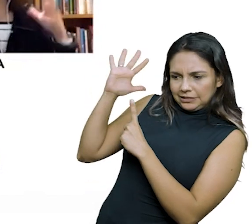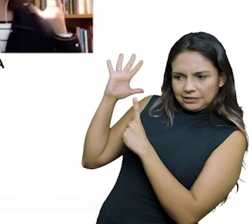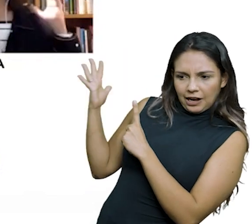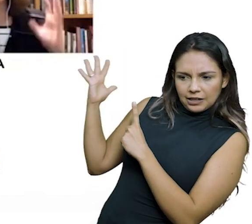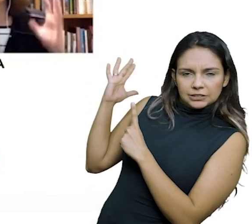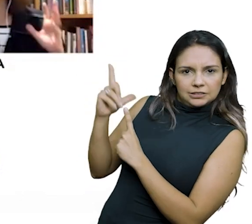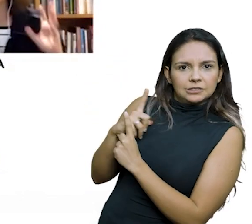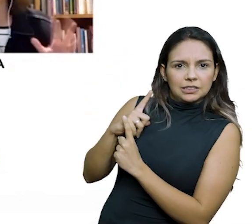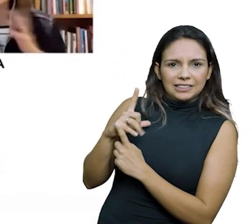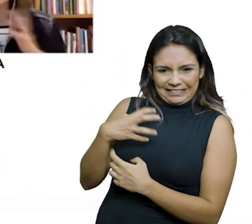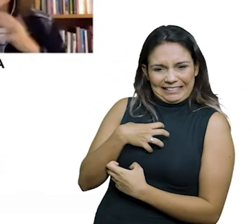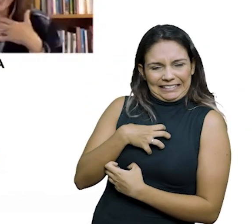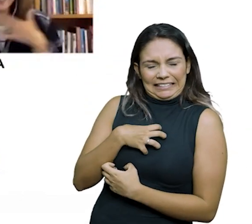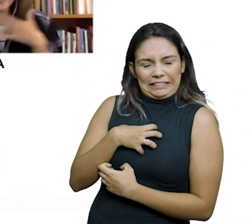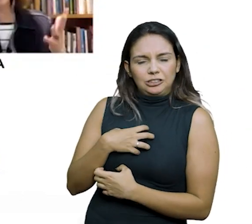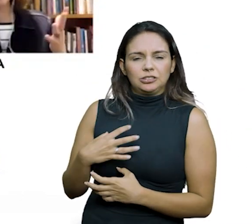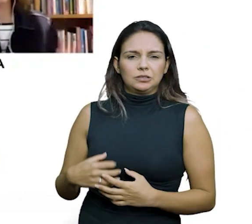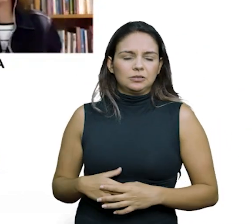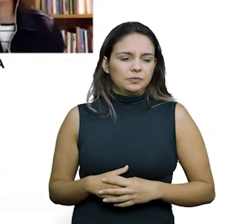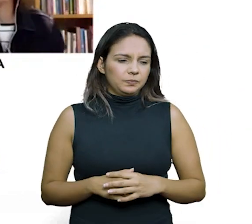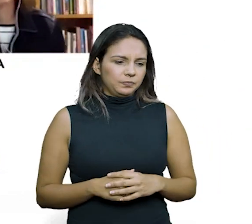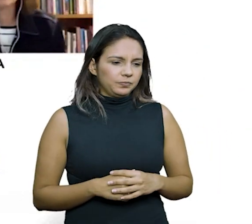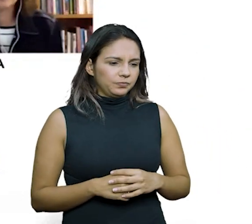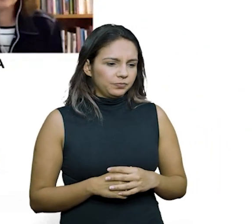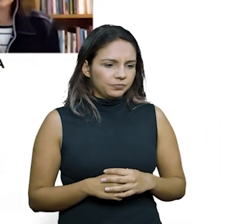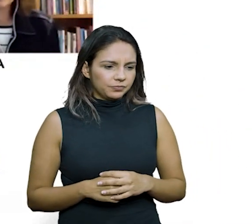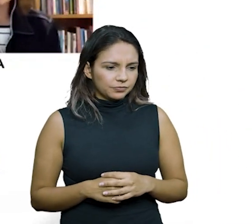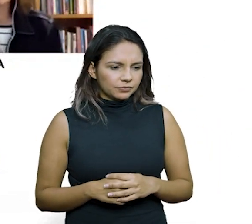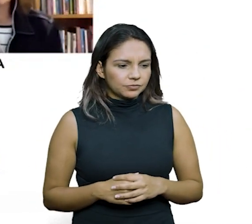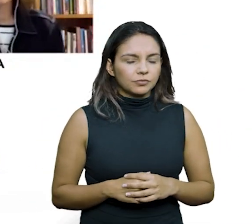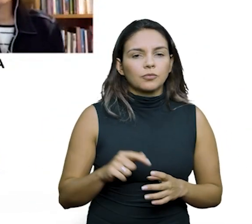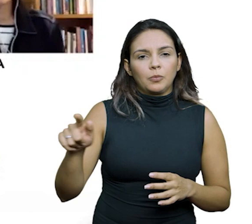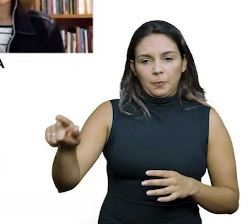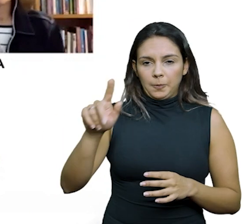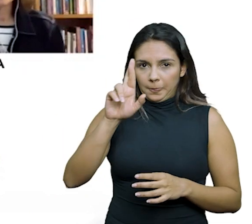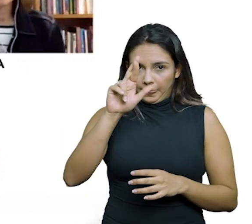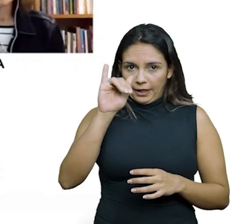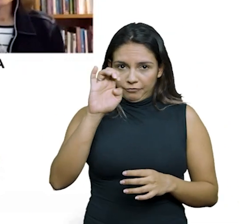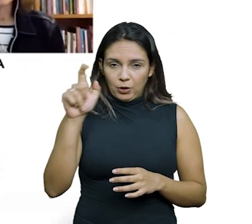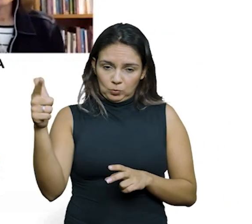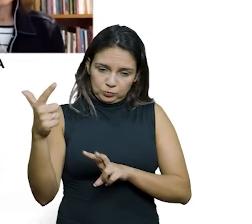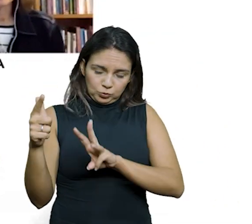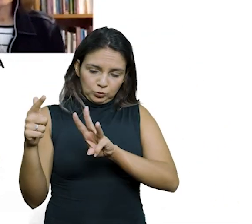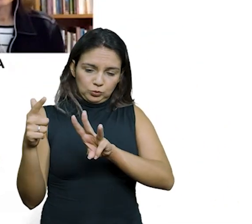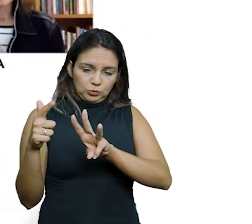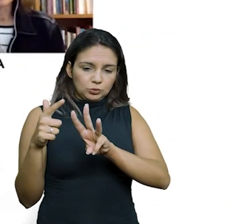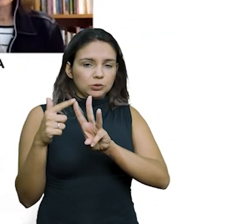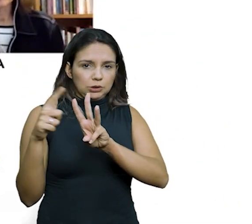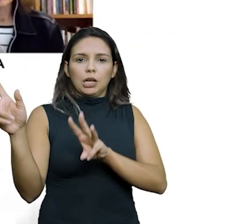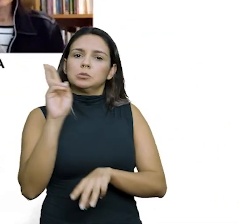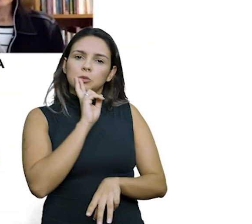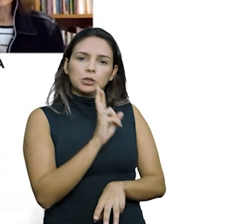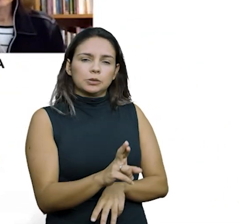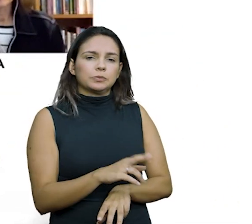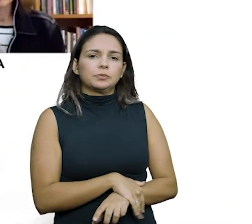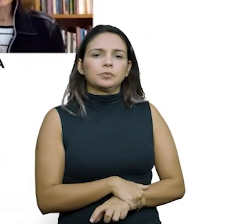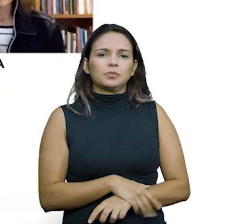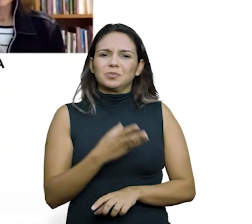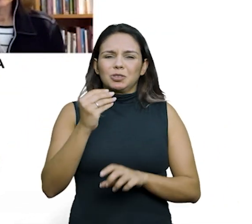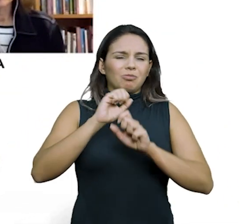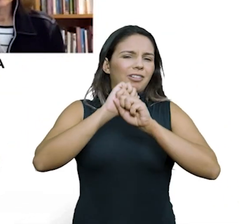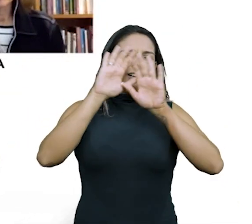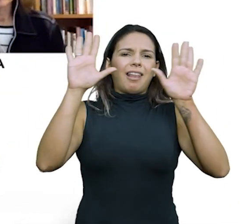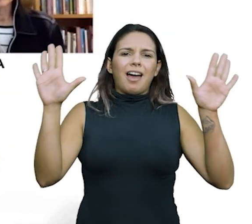sombra atrás. Essa é a sensação que eu tenho. Por outro lado, é interessante pensar que nesse momento fica